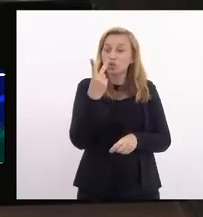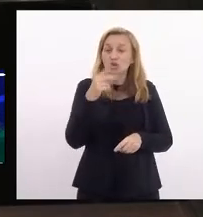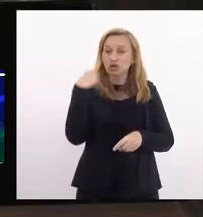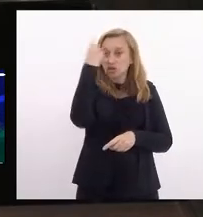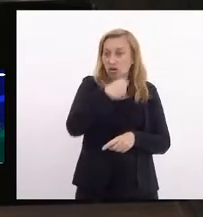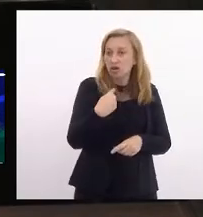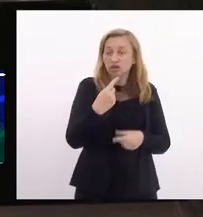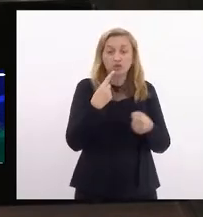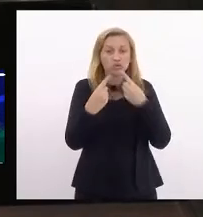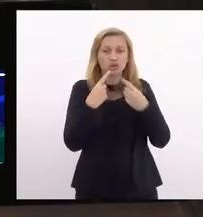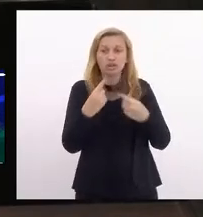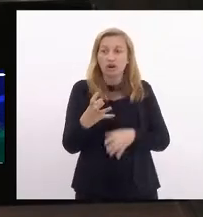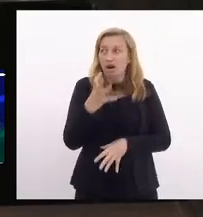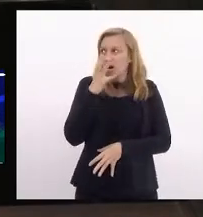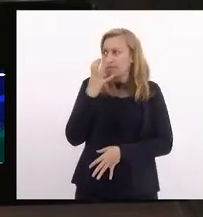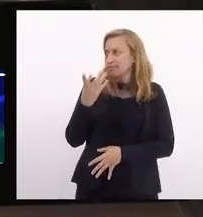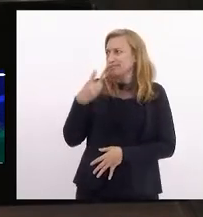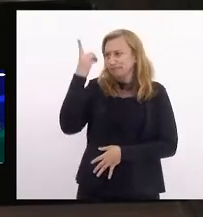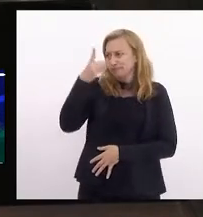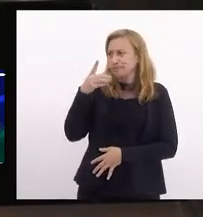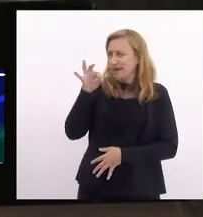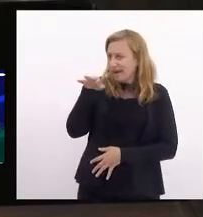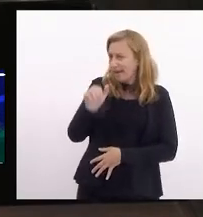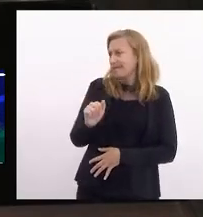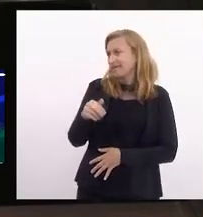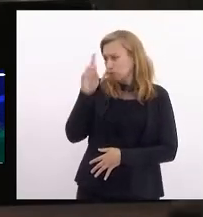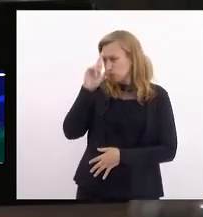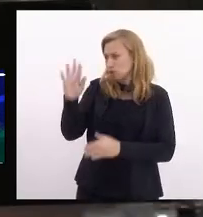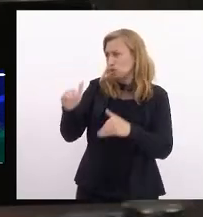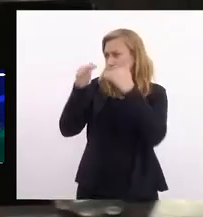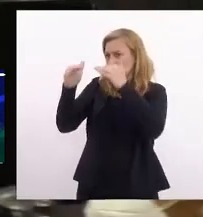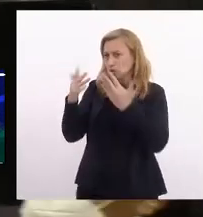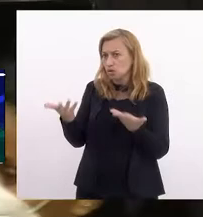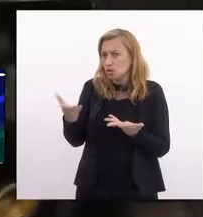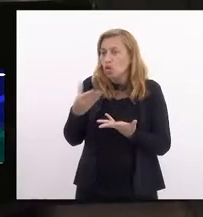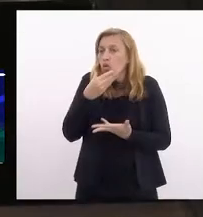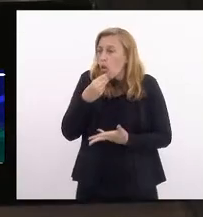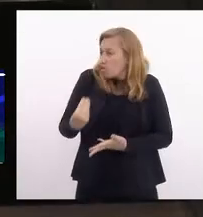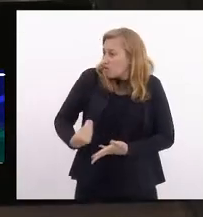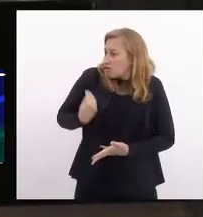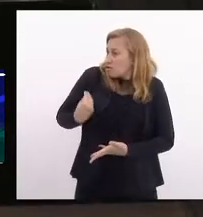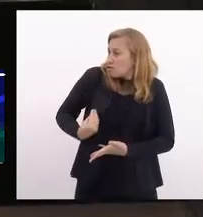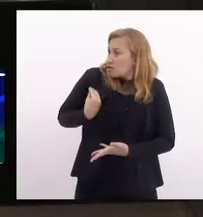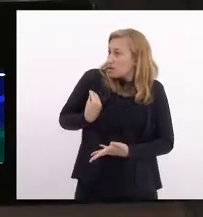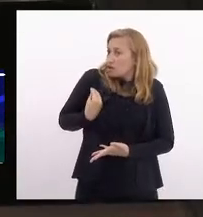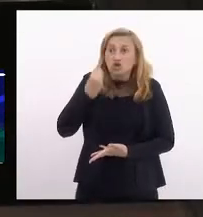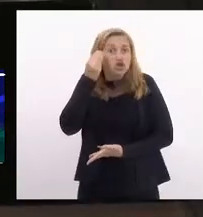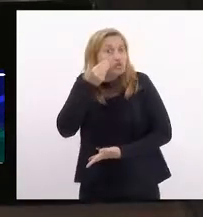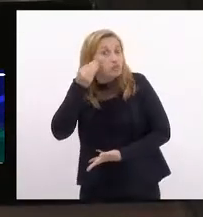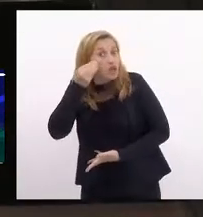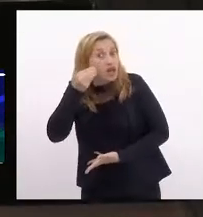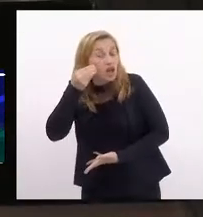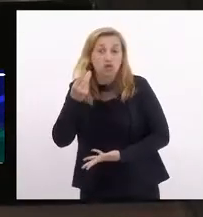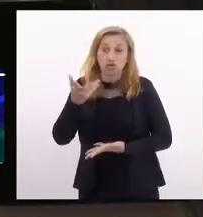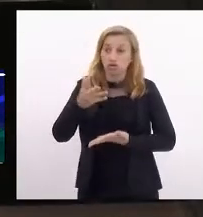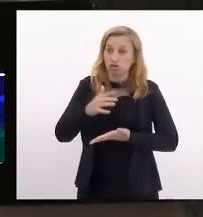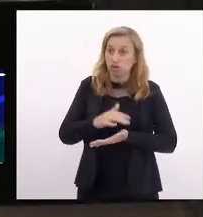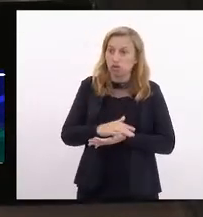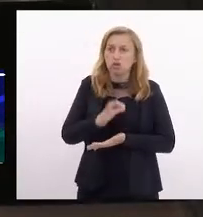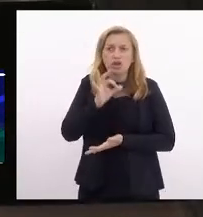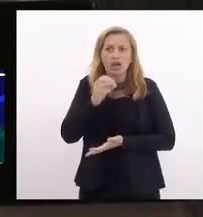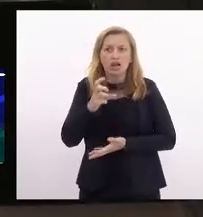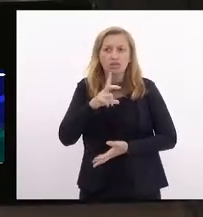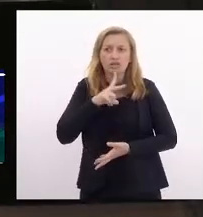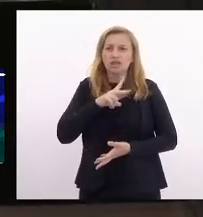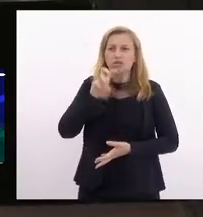me admira Deputado Átila Nunes vossa excelência um homem vivido um homem experiente eu